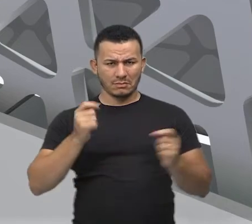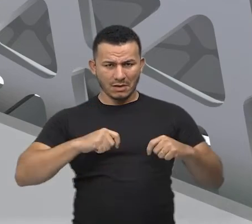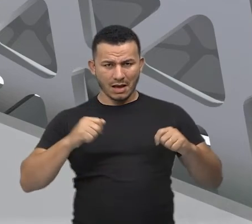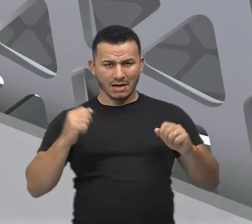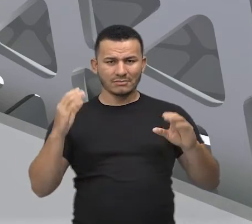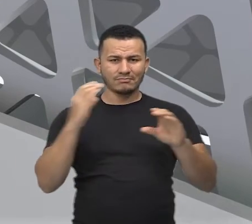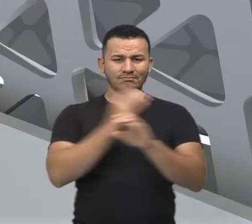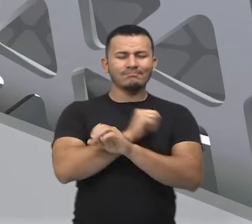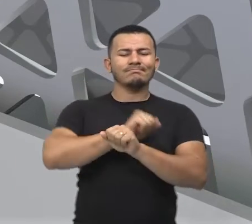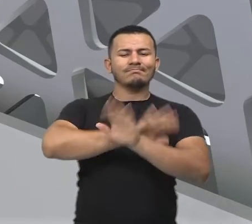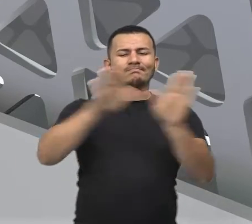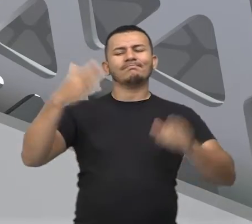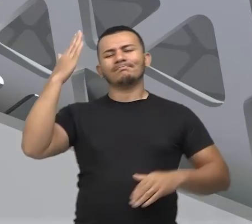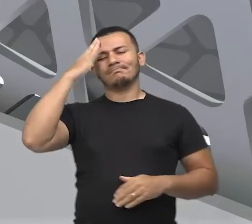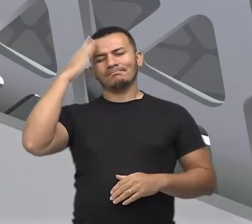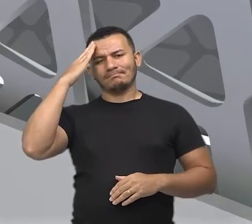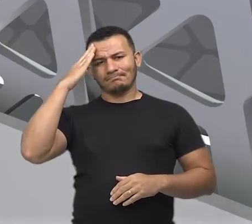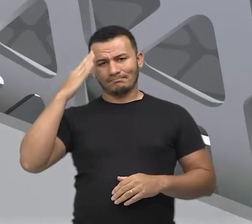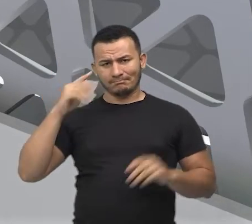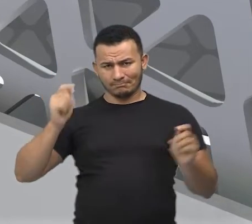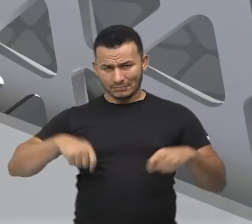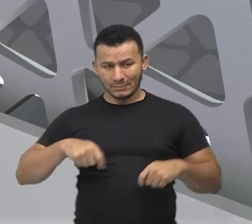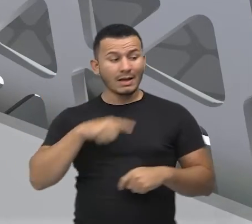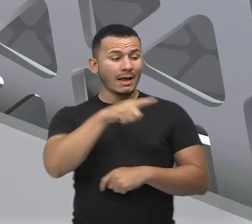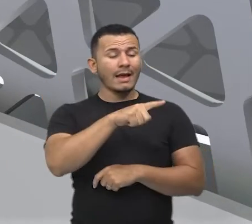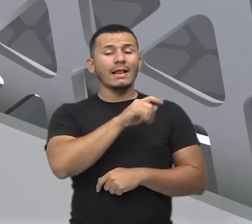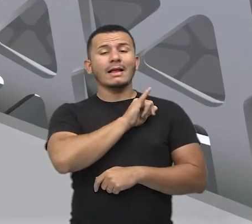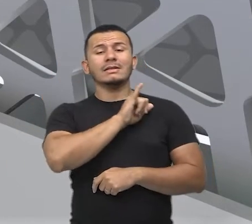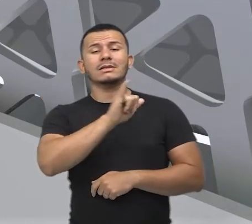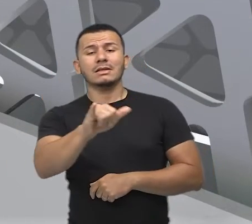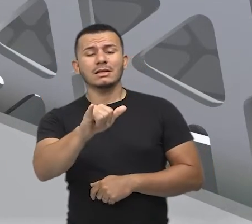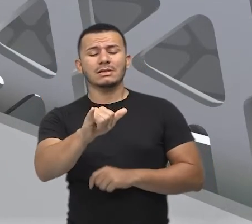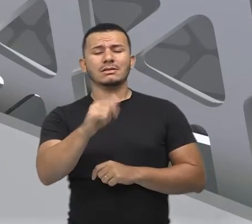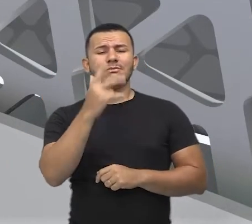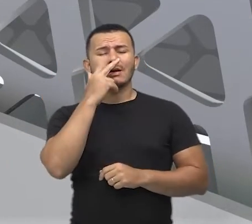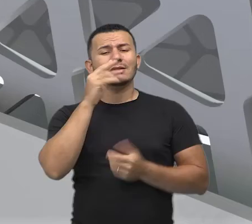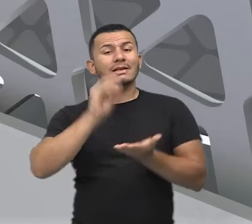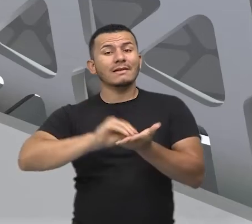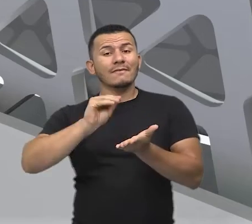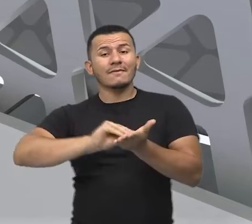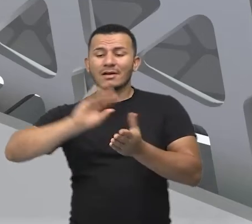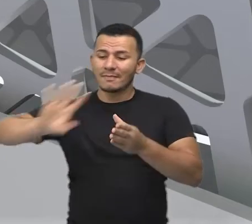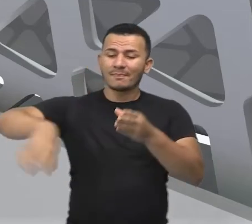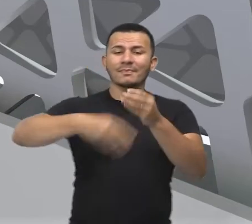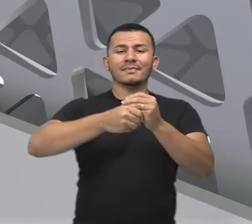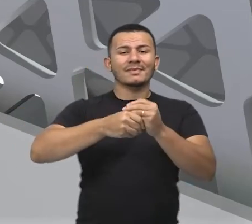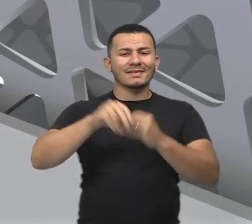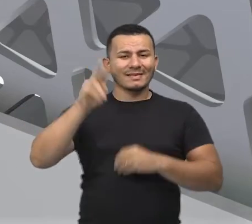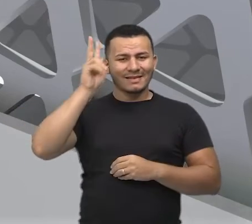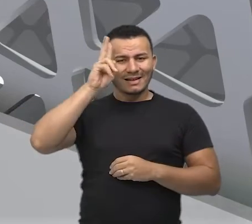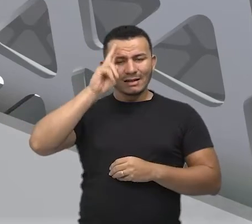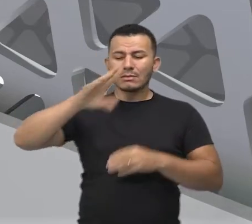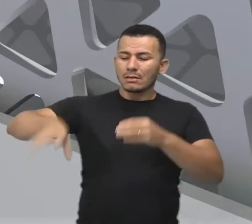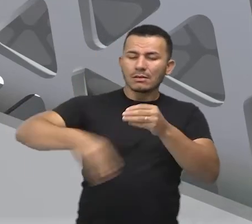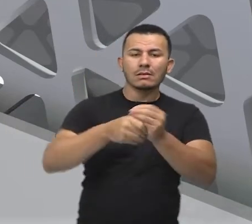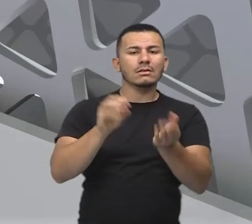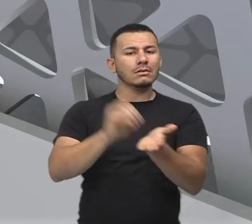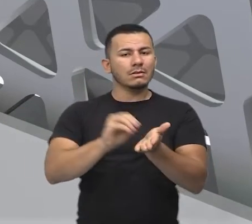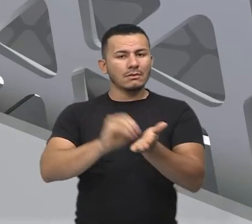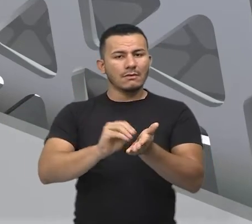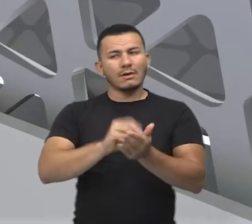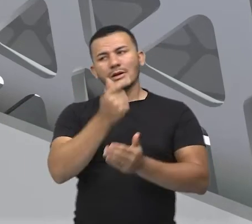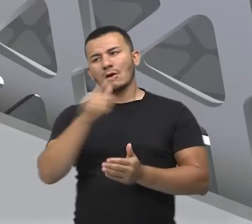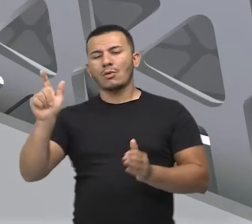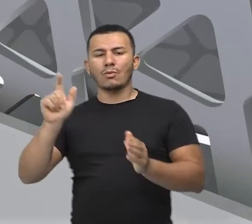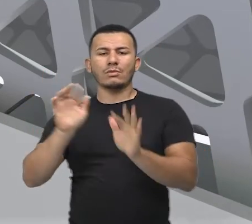sentido completo. Observe que o enunciado só, Maria disse, tem o sentido incompleto, precisa de um complemento. O